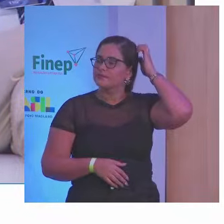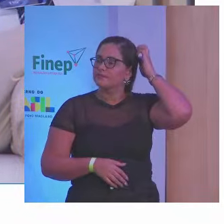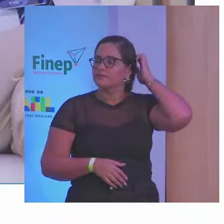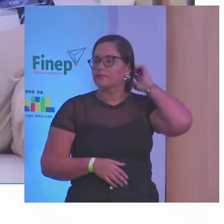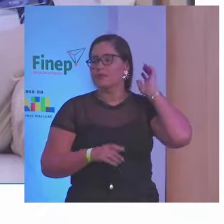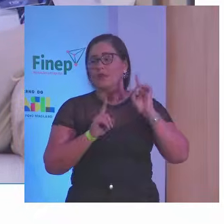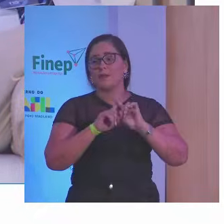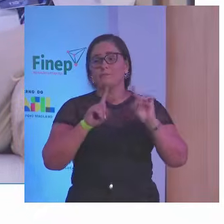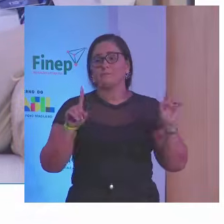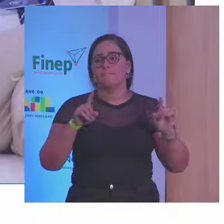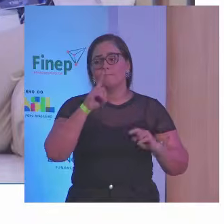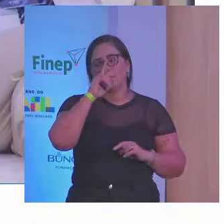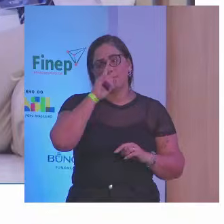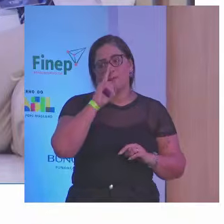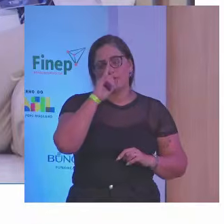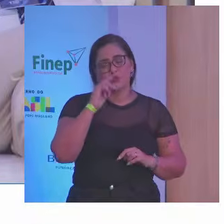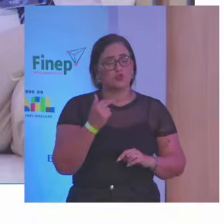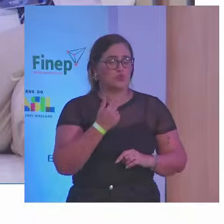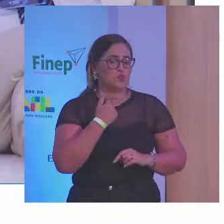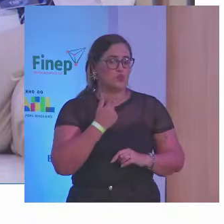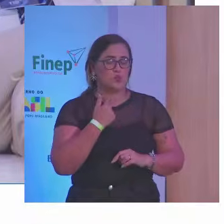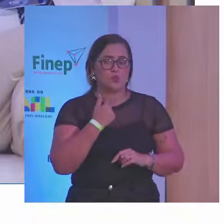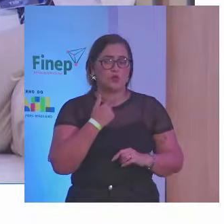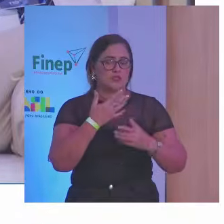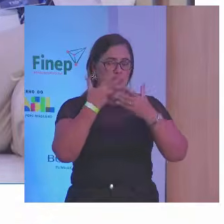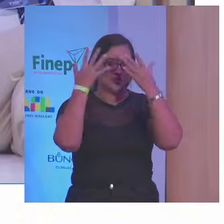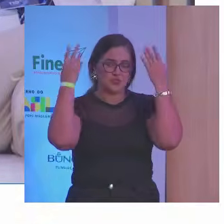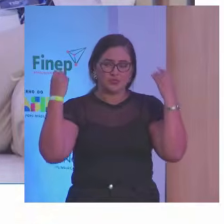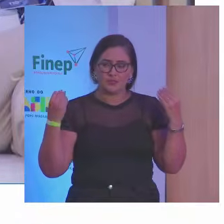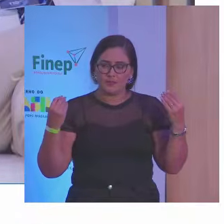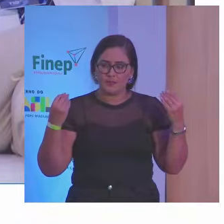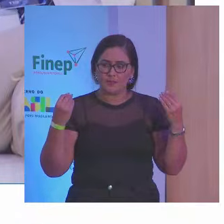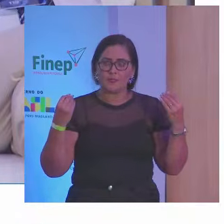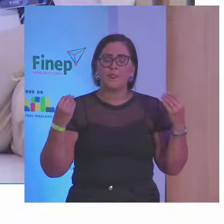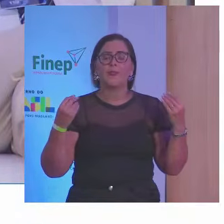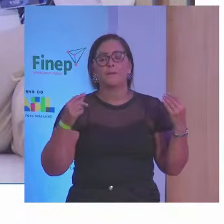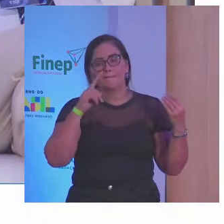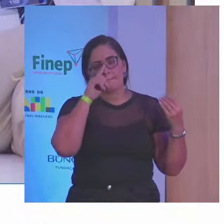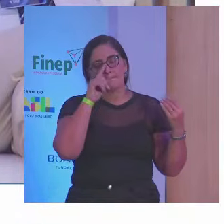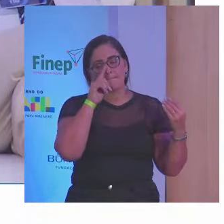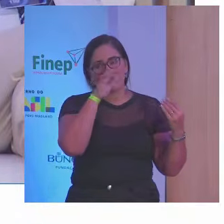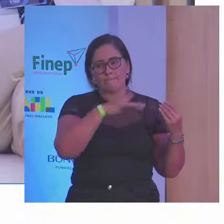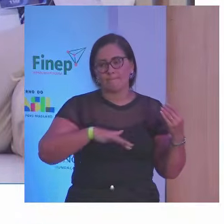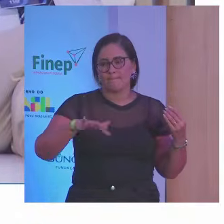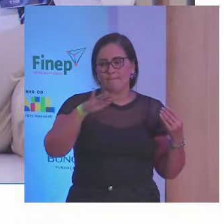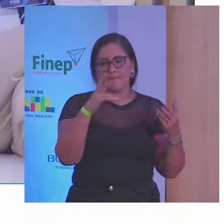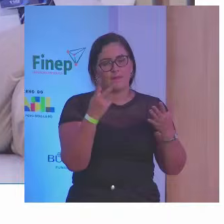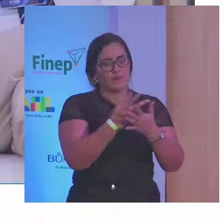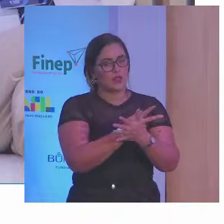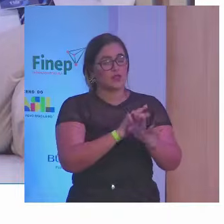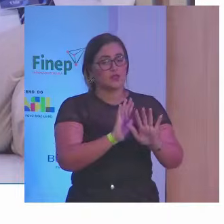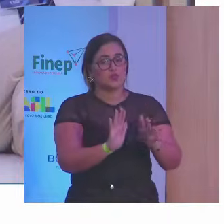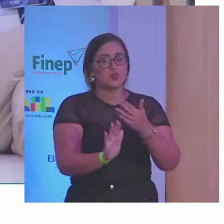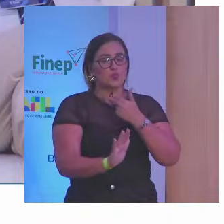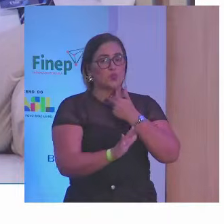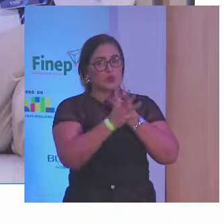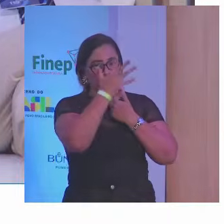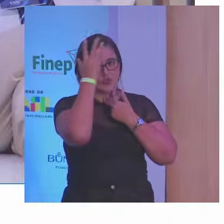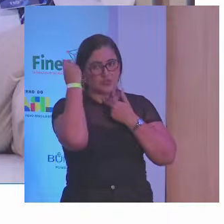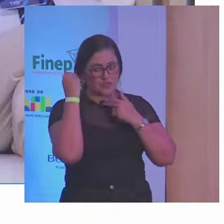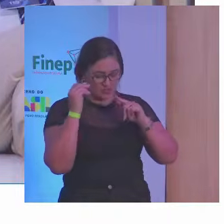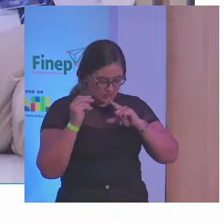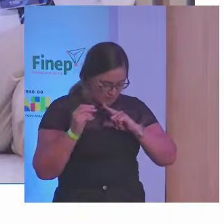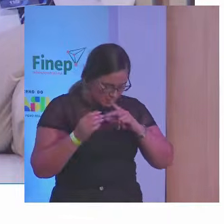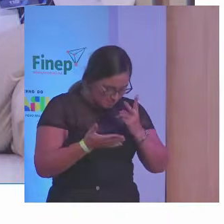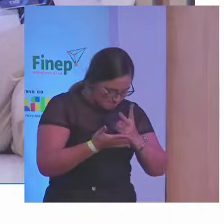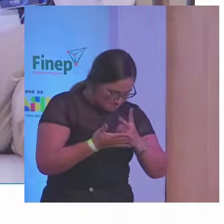Mas o risco, né, que a gente não pode esquecer, o risco ambiental que isso implica, e não pode esquecer que a gente tem que, ao